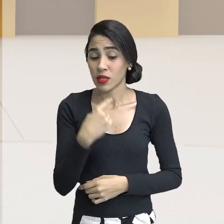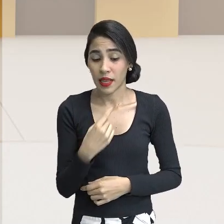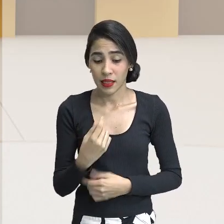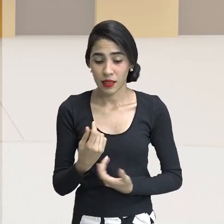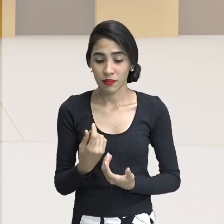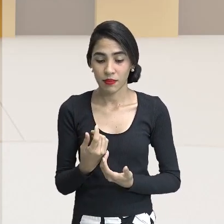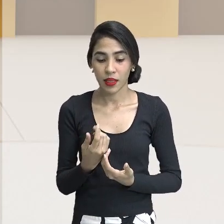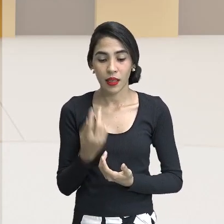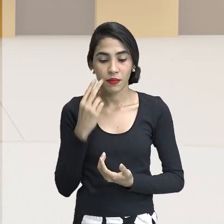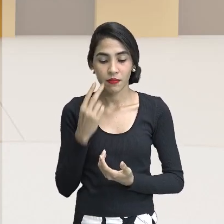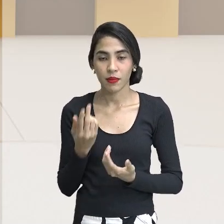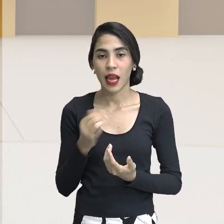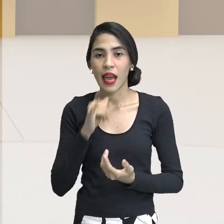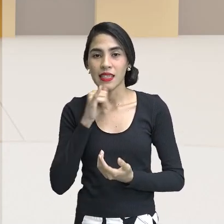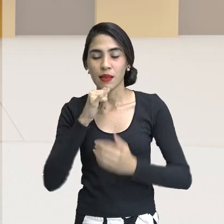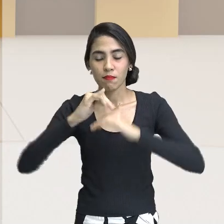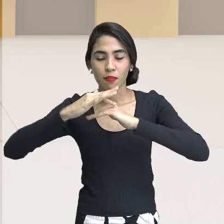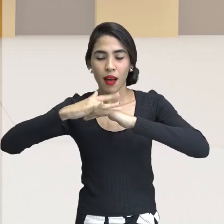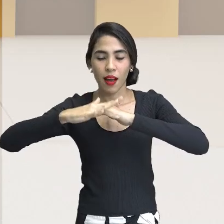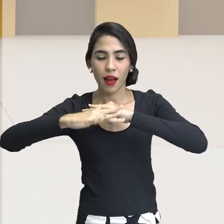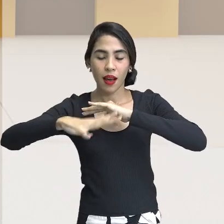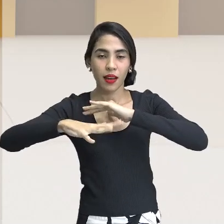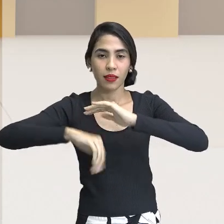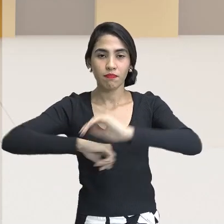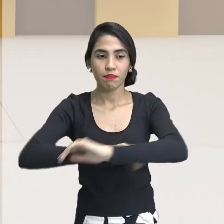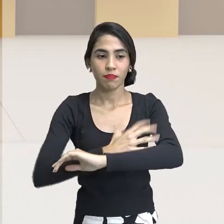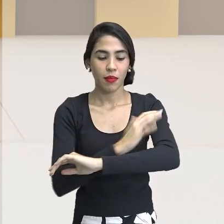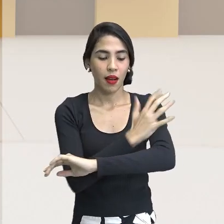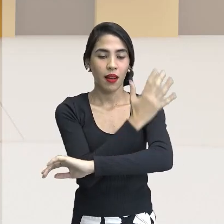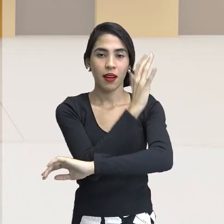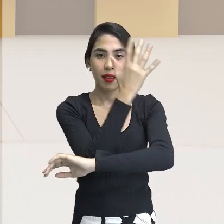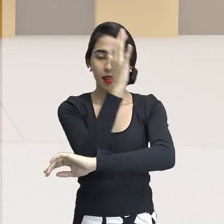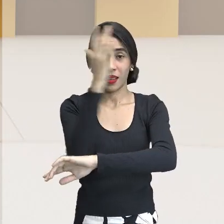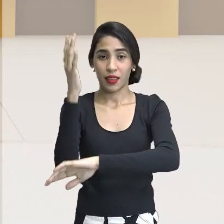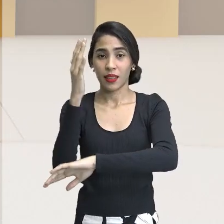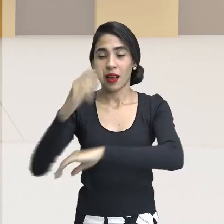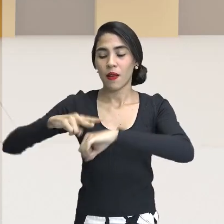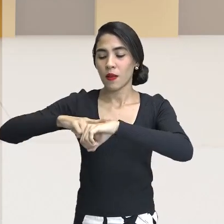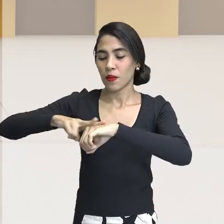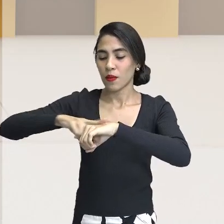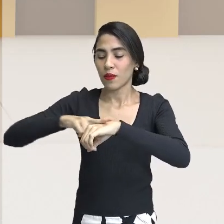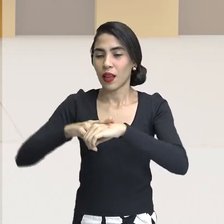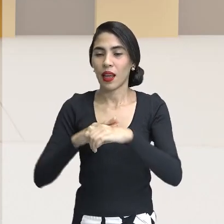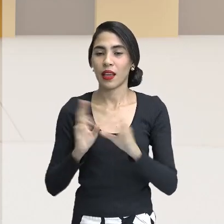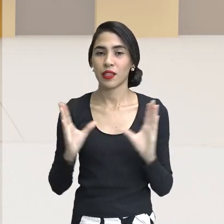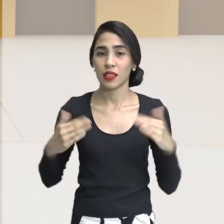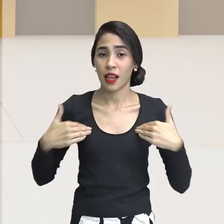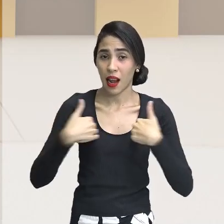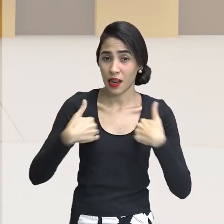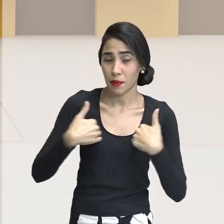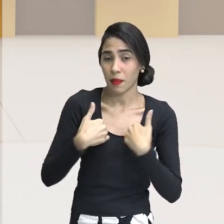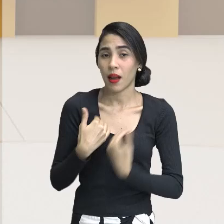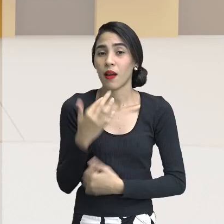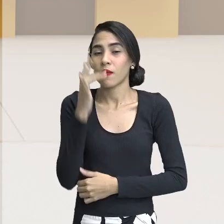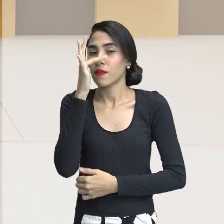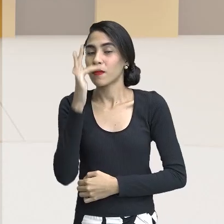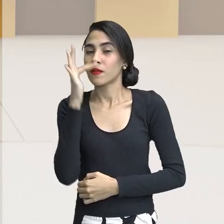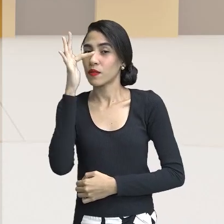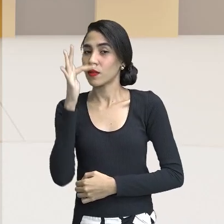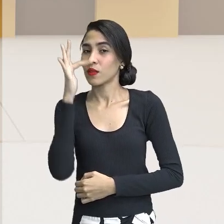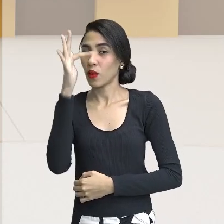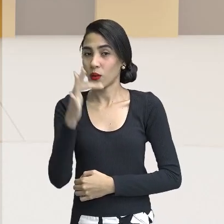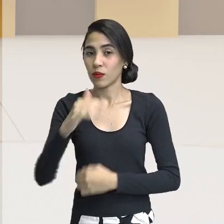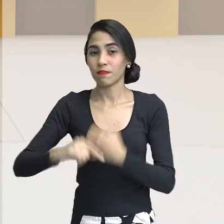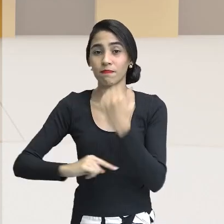ver sem esta cobertura vegetal, sem a árvore, sem o animal, sem a flor, sem aquela